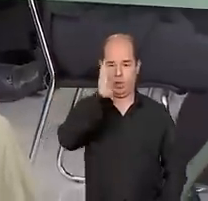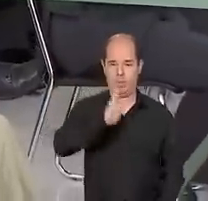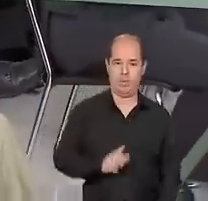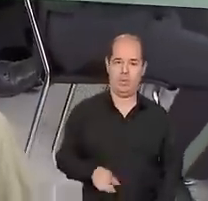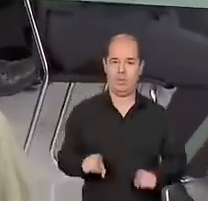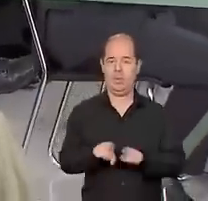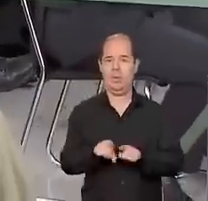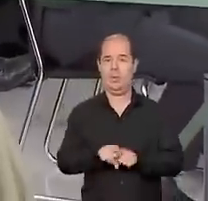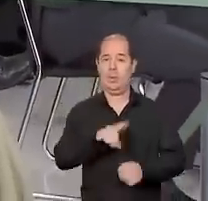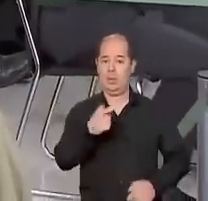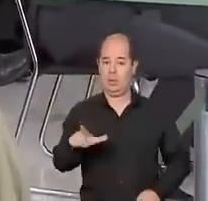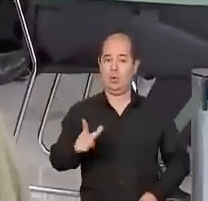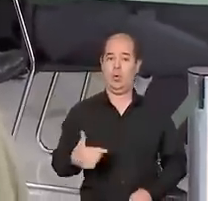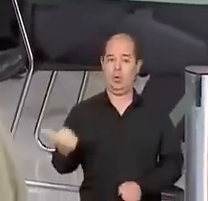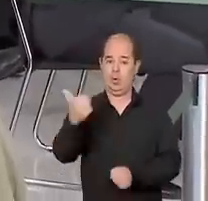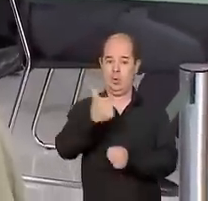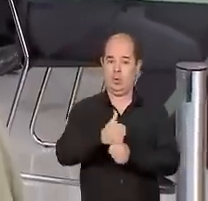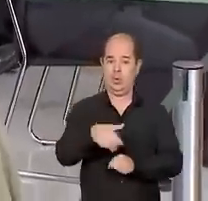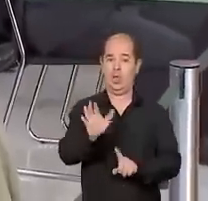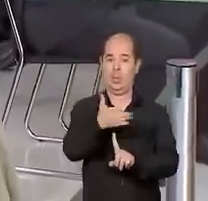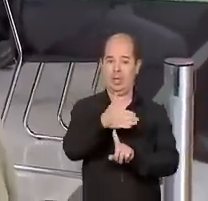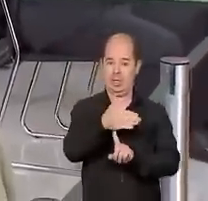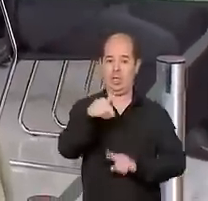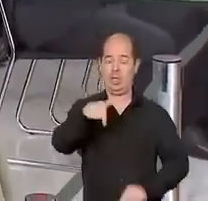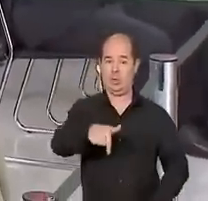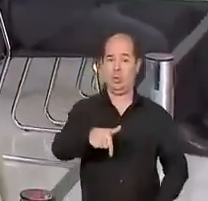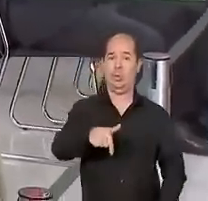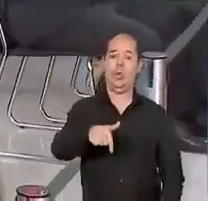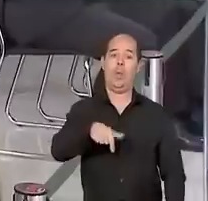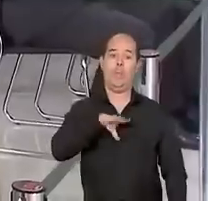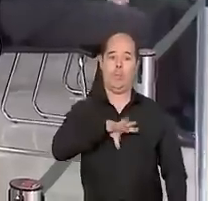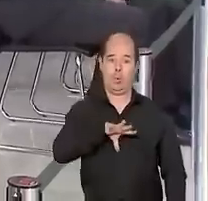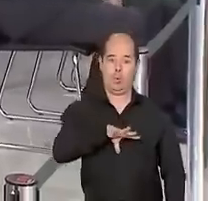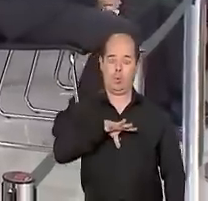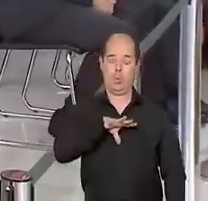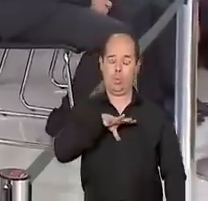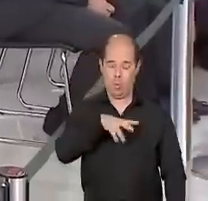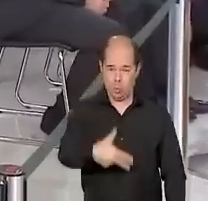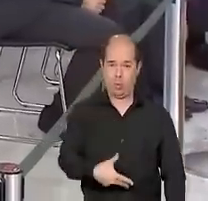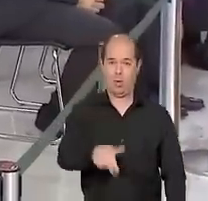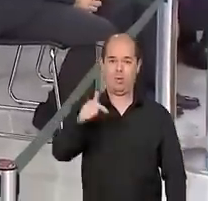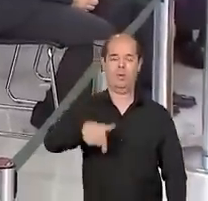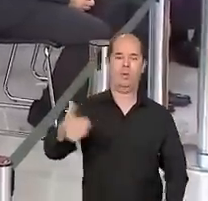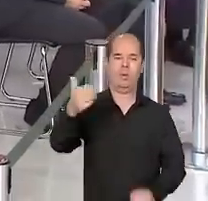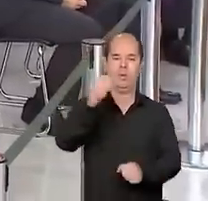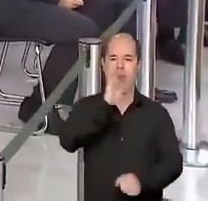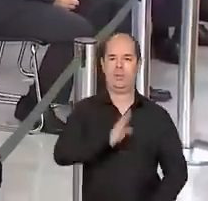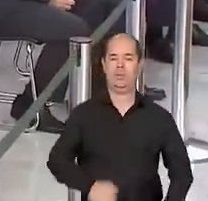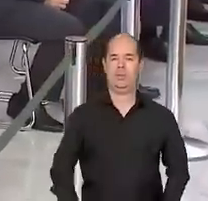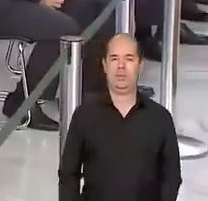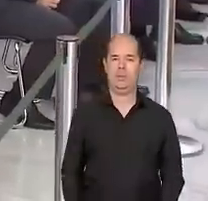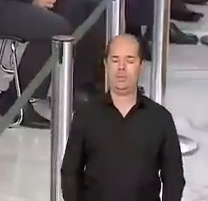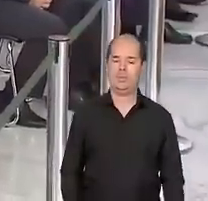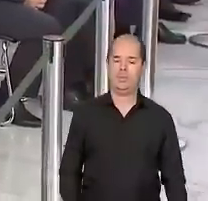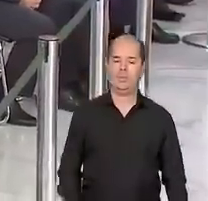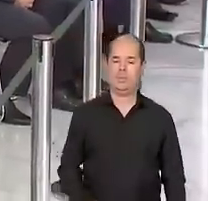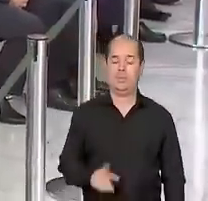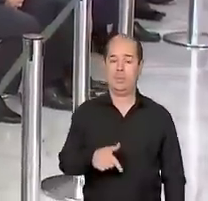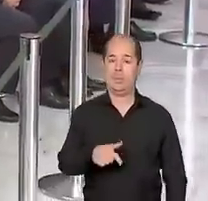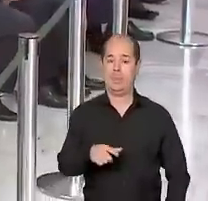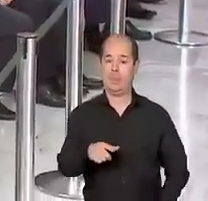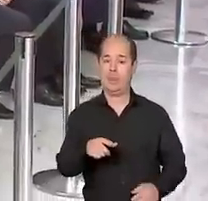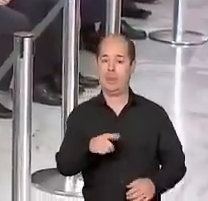no Brasil. Dos senadores e senadoras, Augusta Brito, Beto Faro e